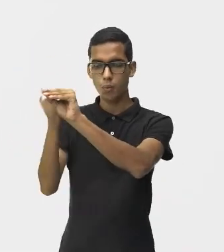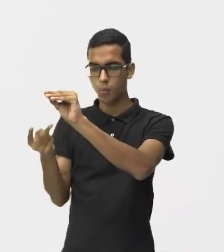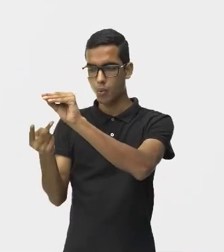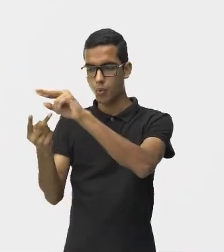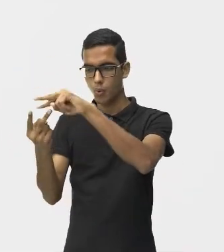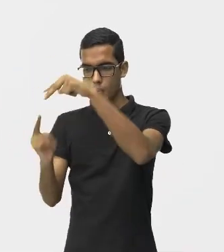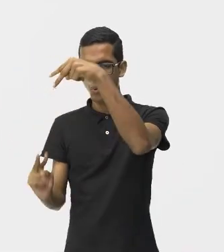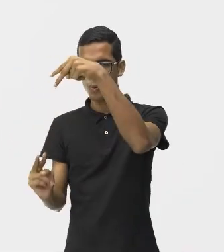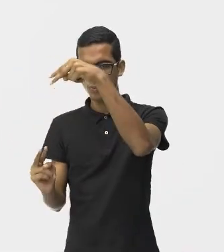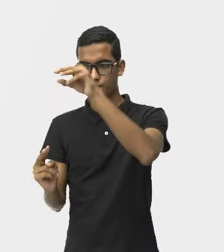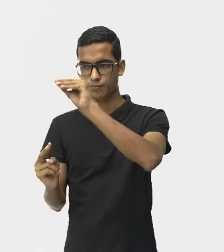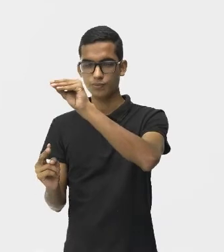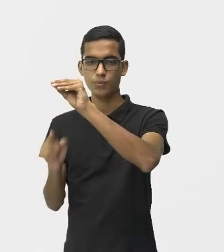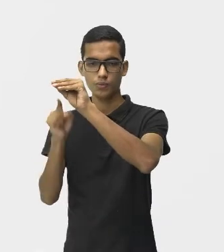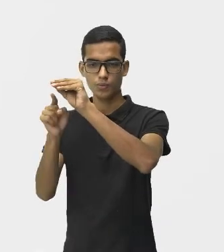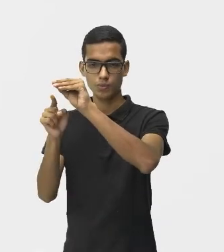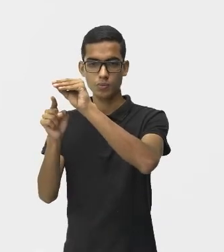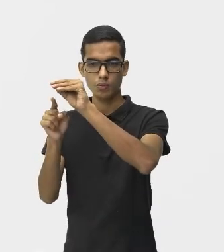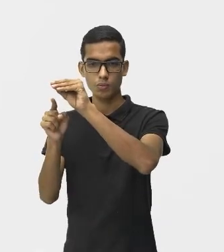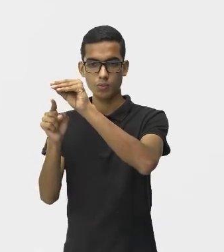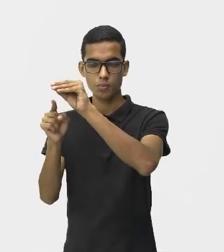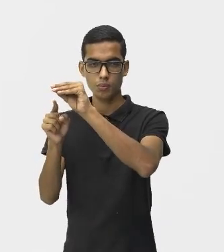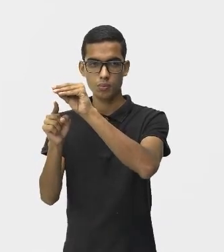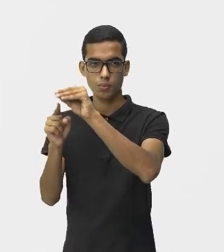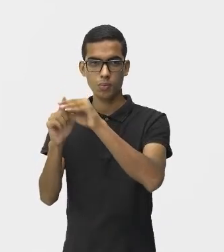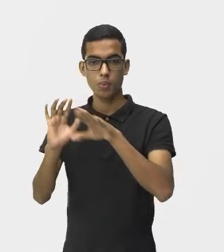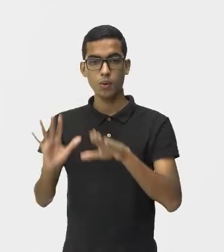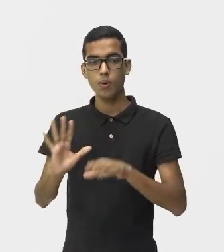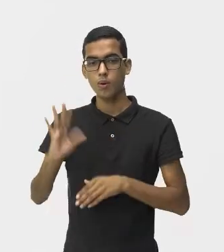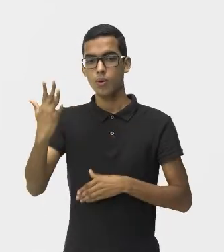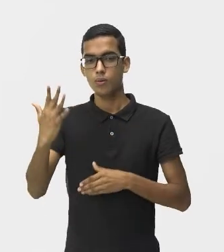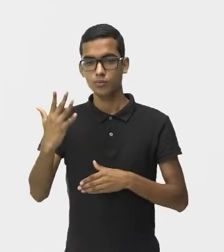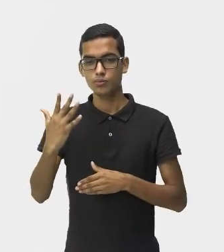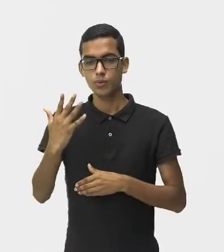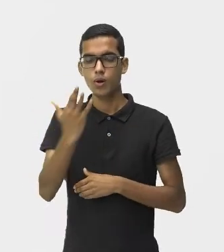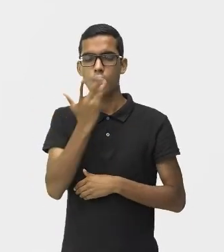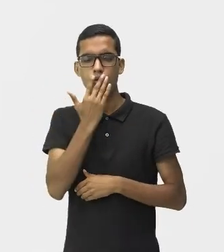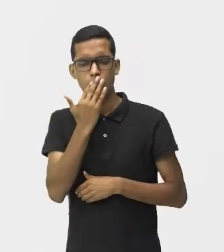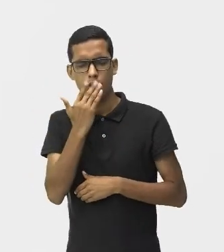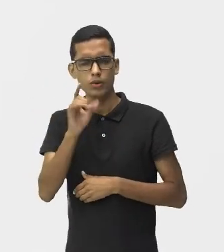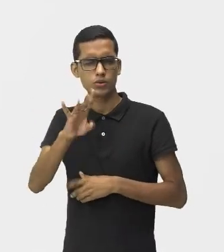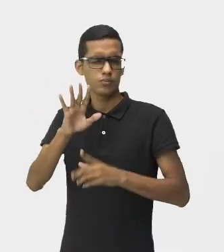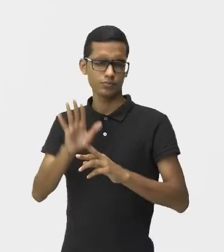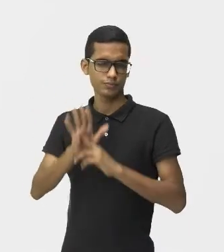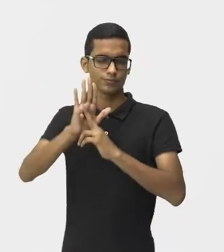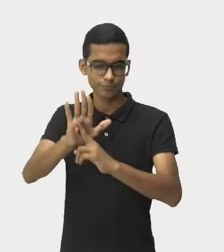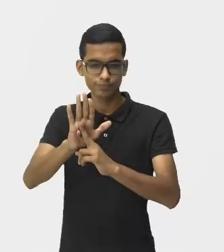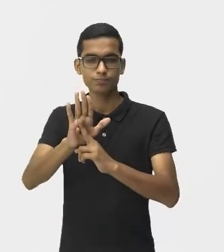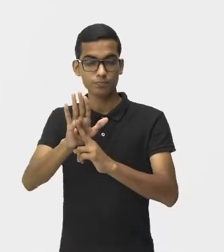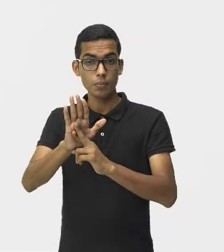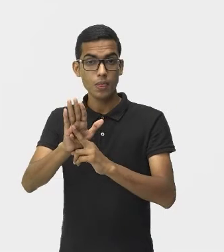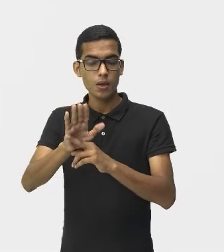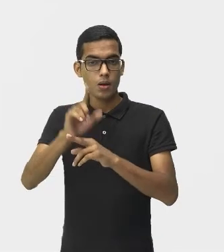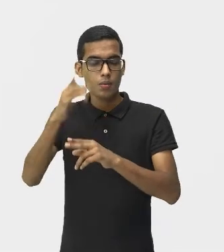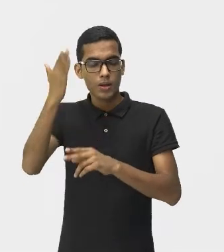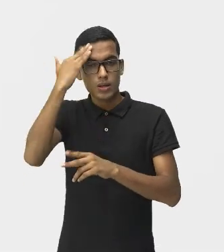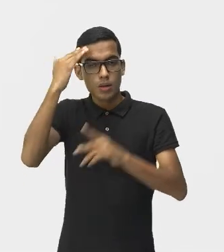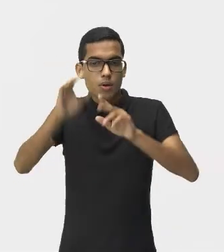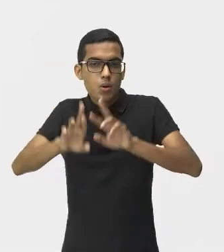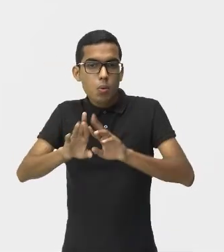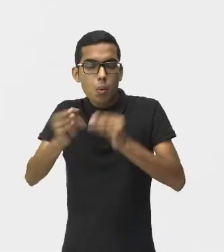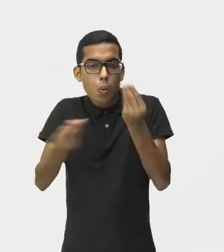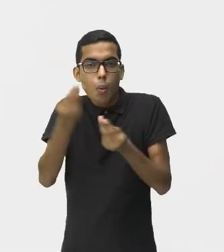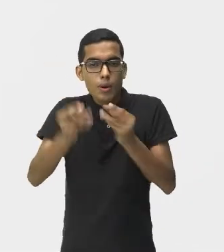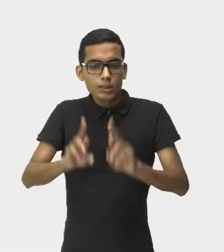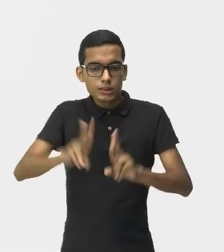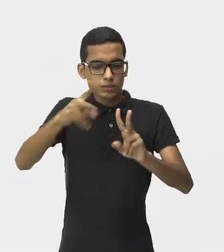homólogos, né, o que a gente chama de translocação. Tá? Então, essas cores são para fazer aí as representações e para diferenciar esses